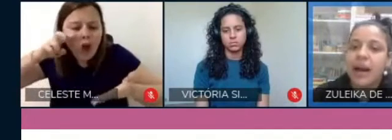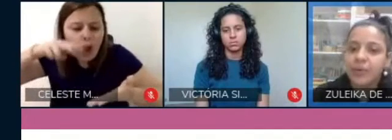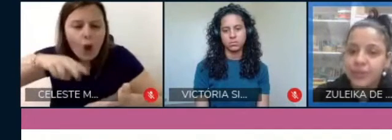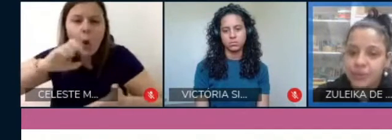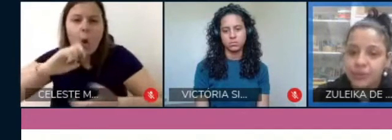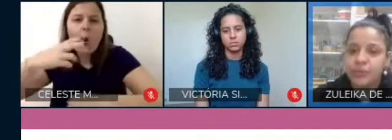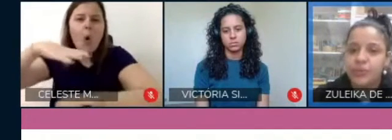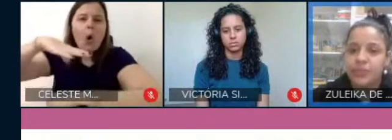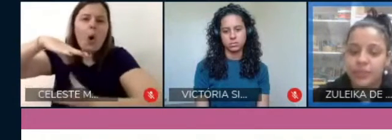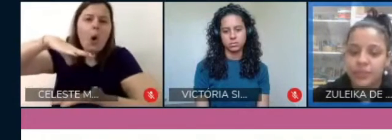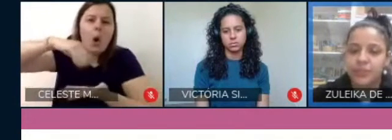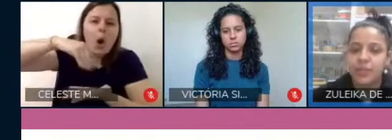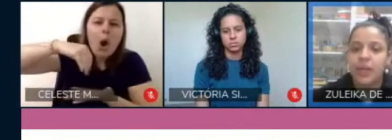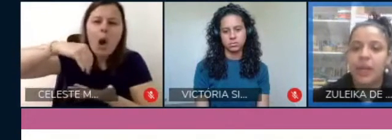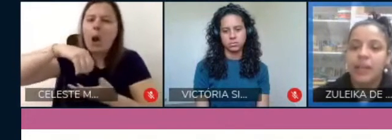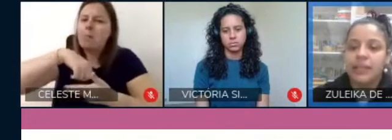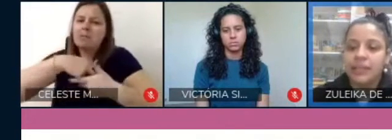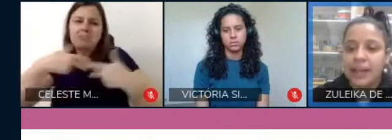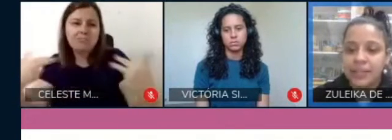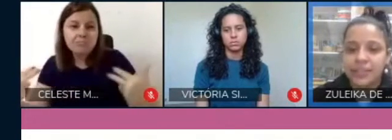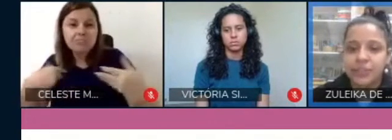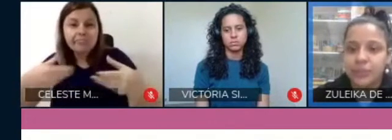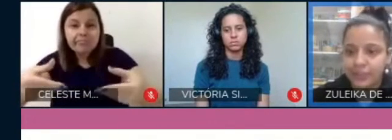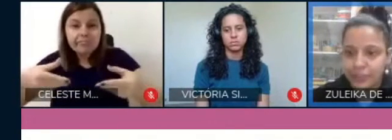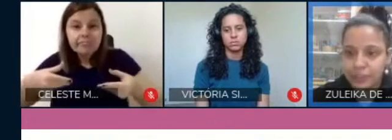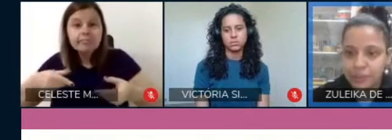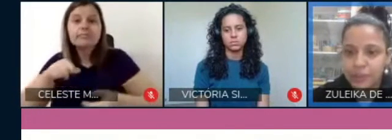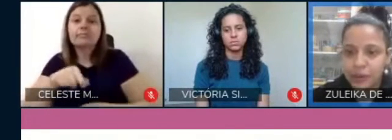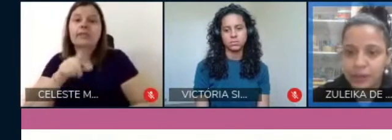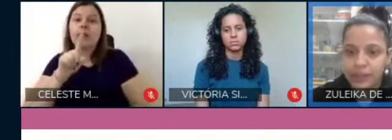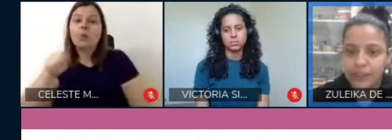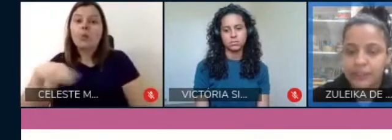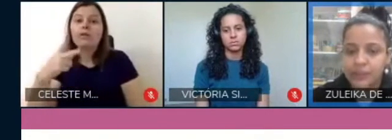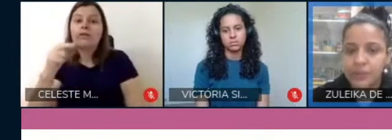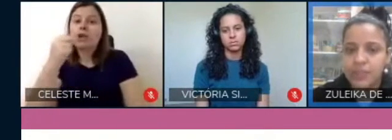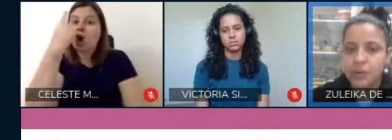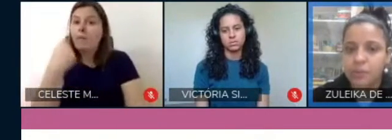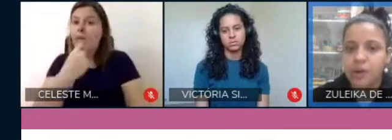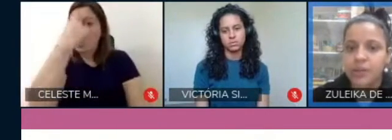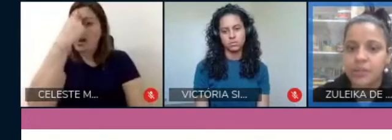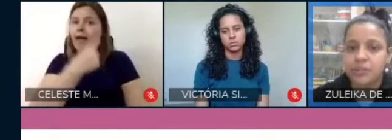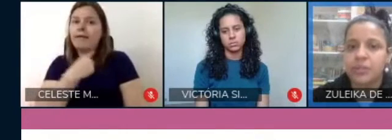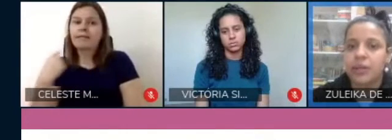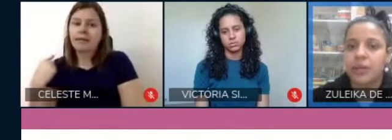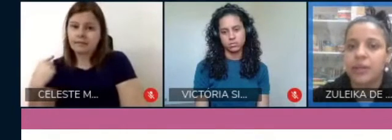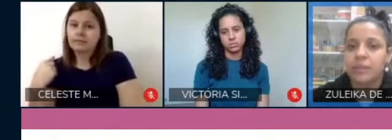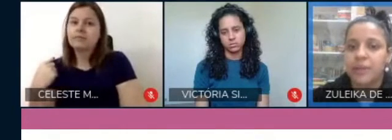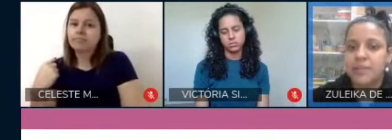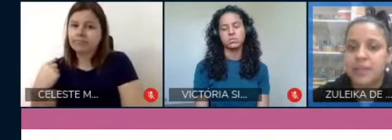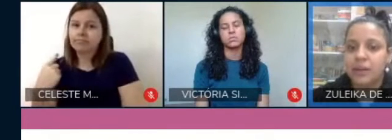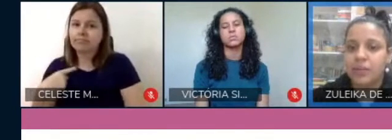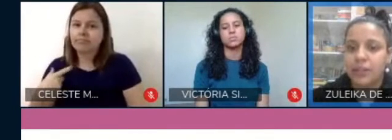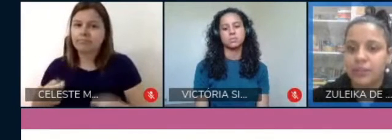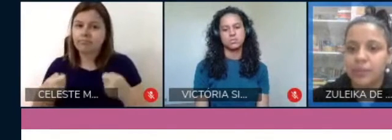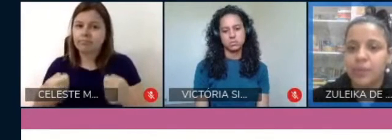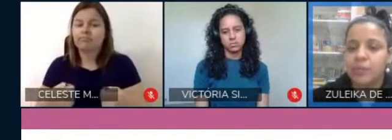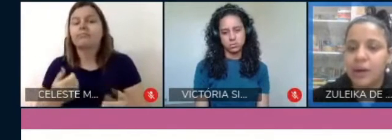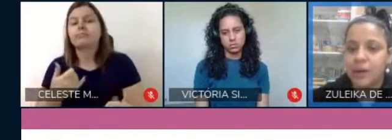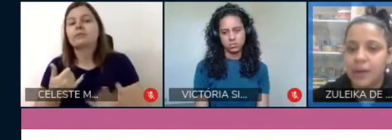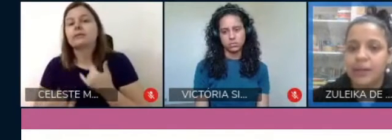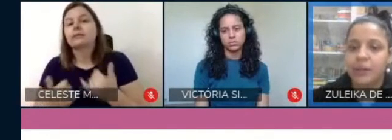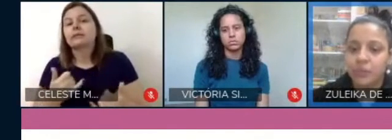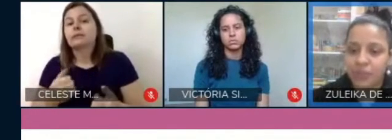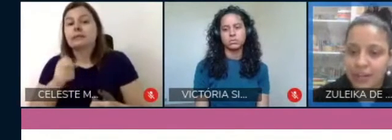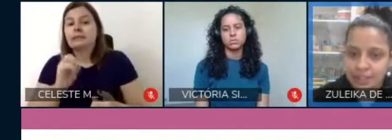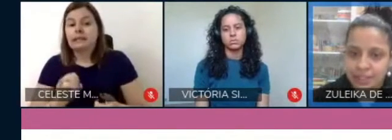reprodução parcial de algum dos trechos, tem taxa de R$1,20 por hora. Então, se eu posso emprestar o livro